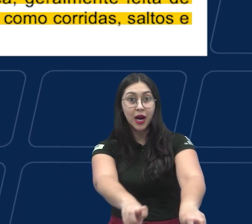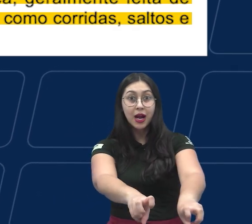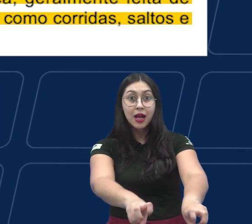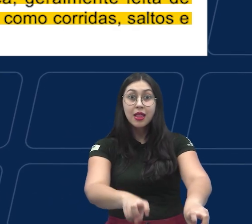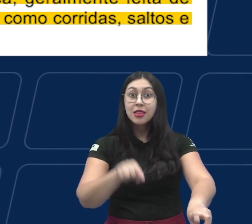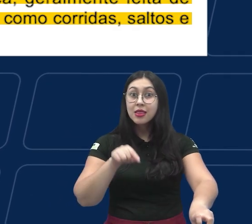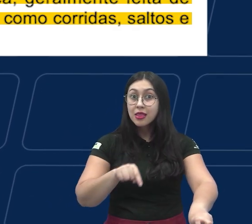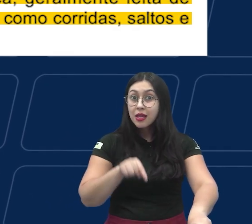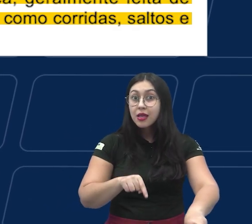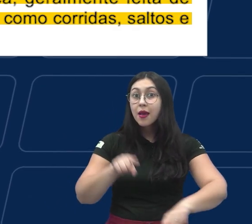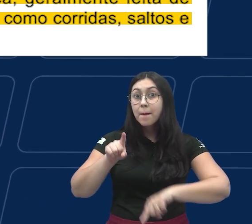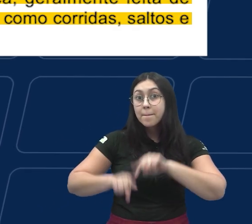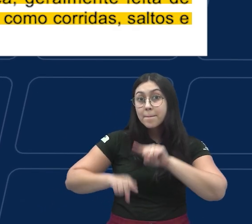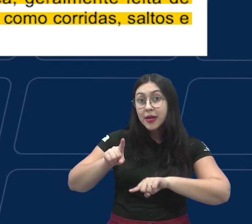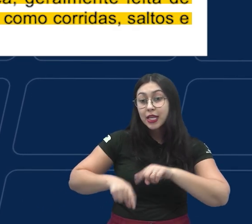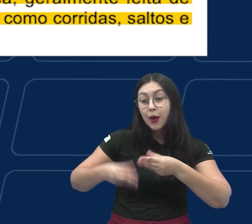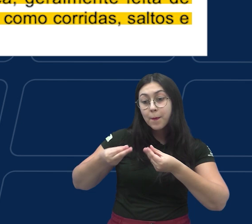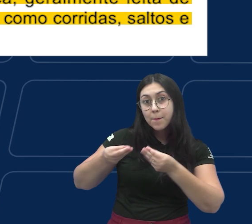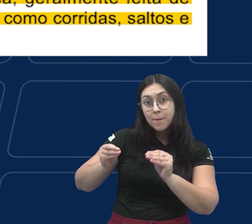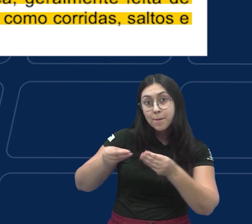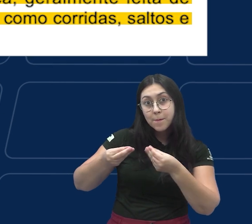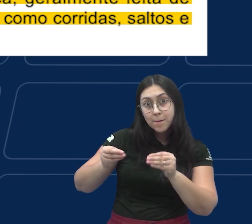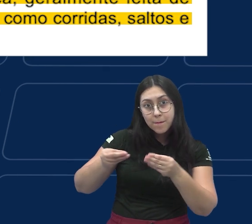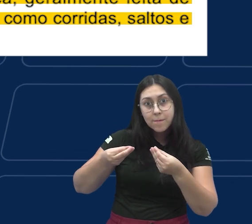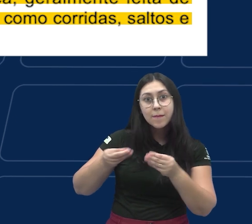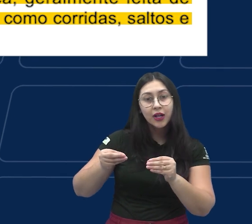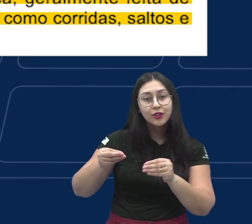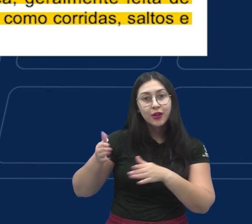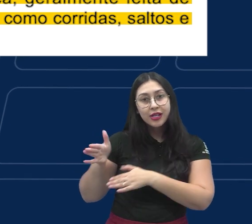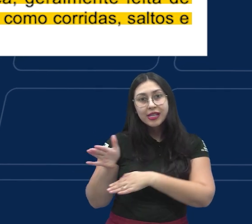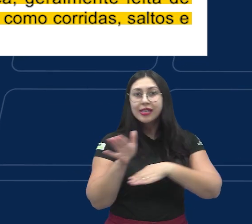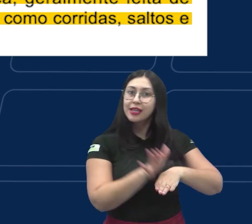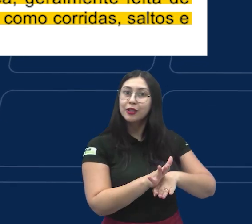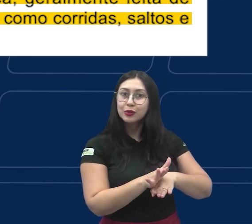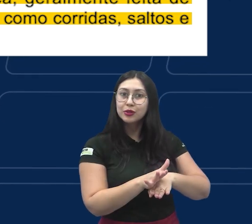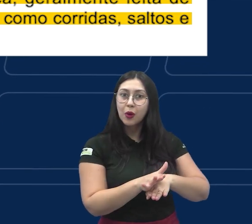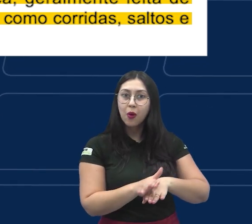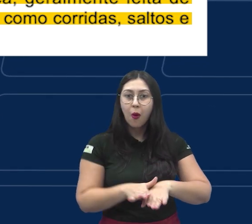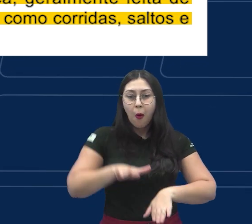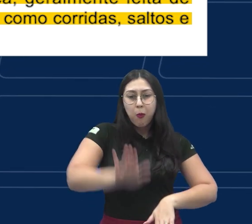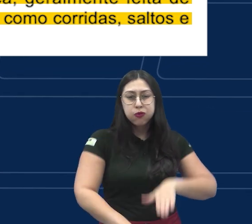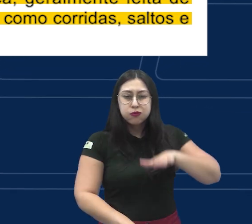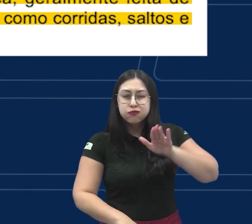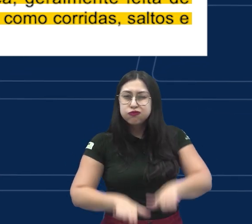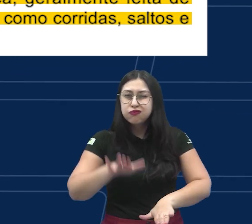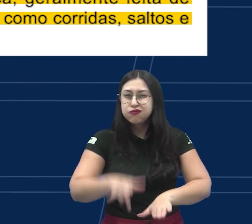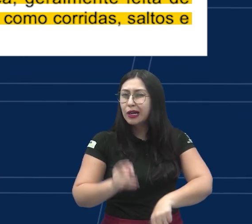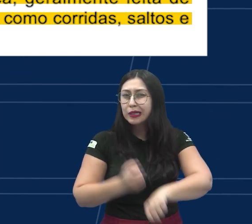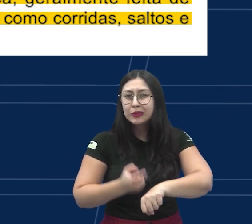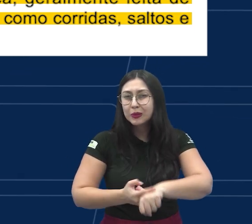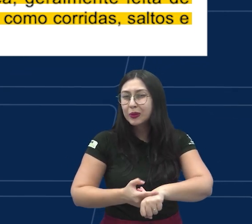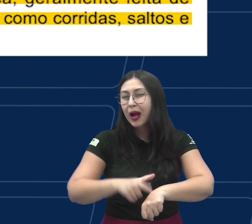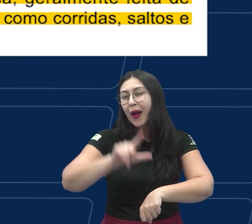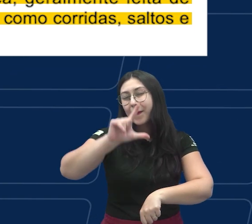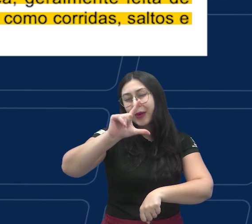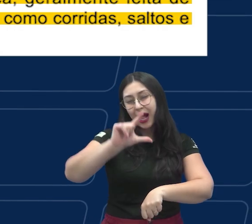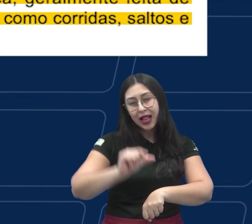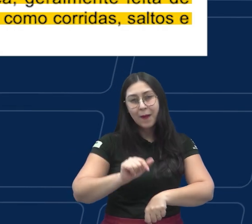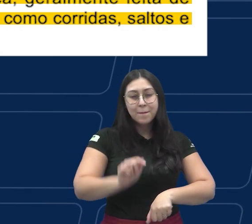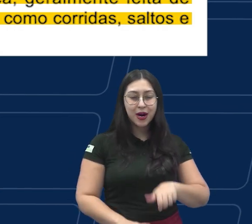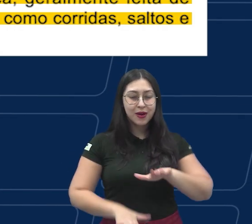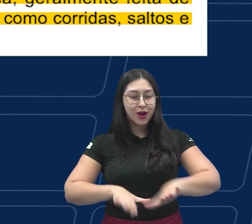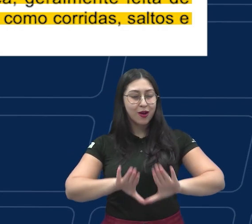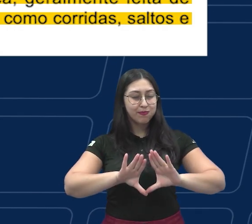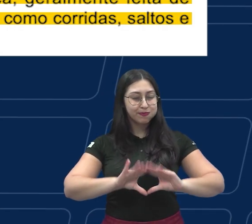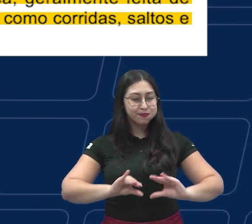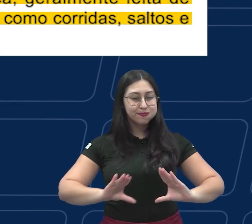de tartan, ela é feita de poliuretano e borracha, materiais que proporcionam absorção de impacto e